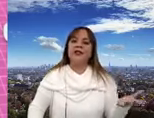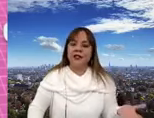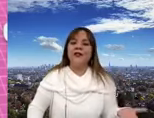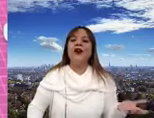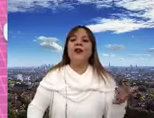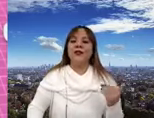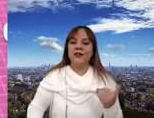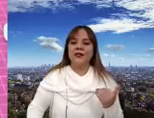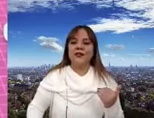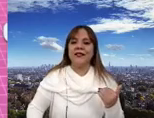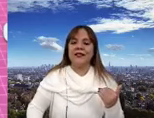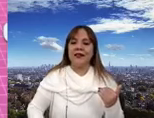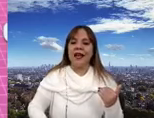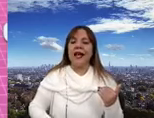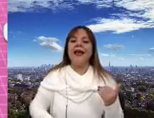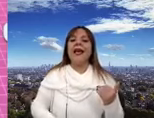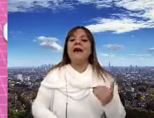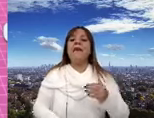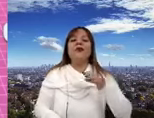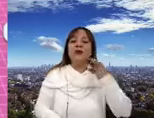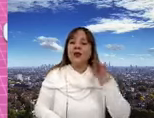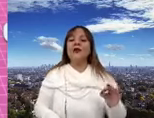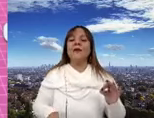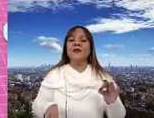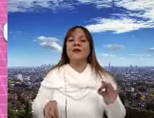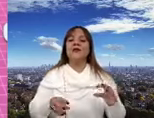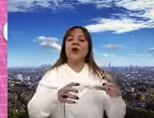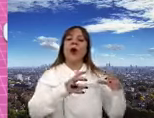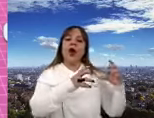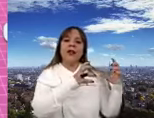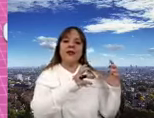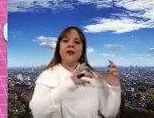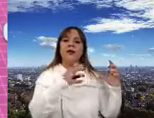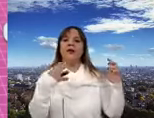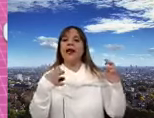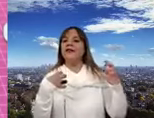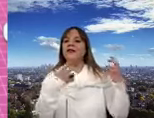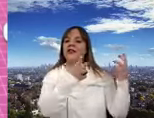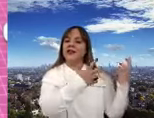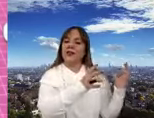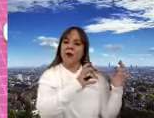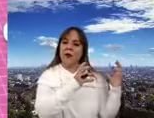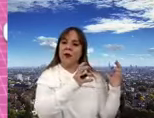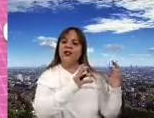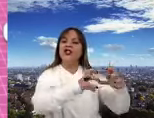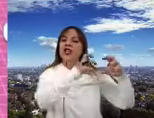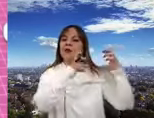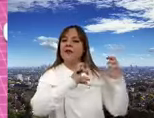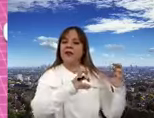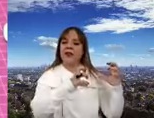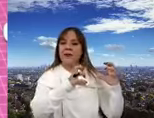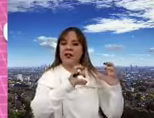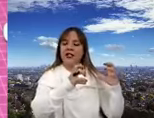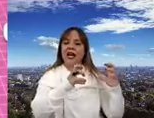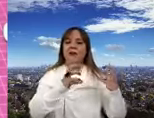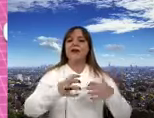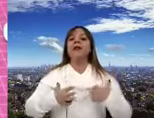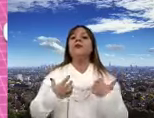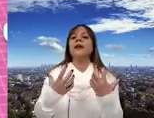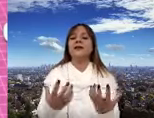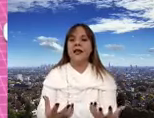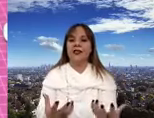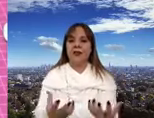os feltros da Santa Fé. Mas com todo capricho mesmo, coloca assim no meio entre você e o seu amor, tira uma foto caprichada, pensa aí num